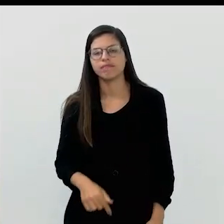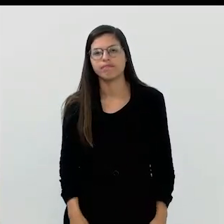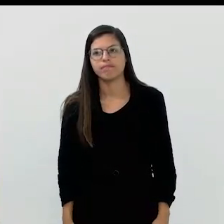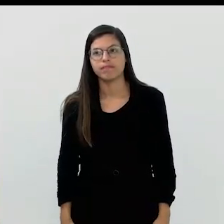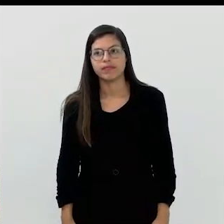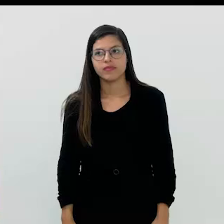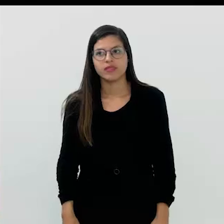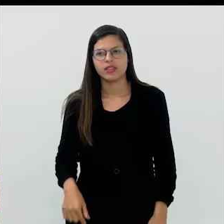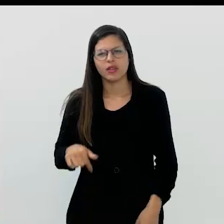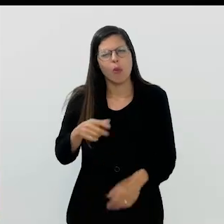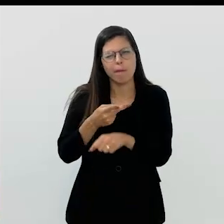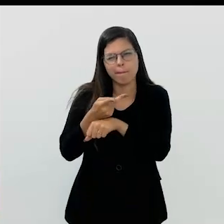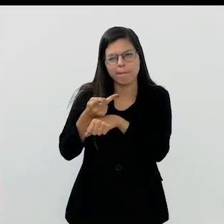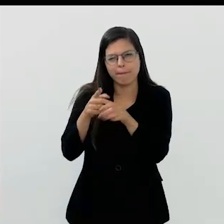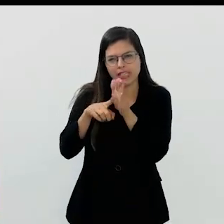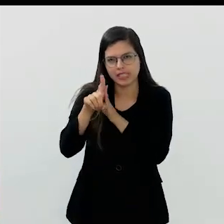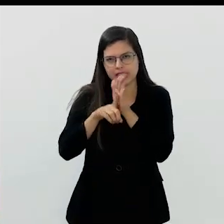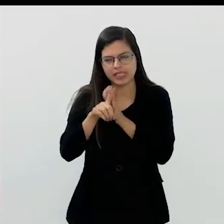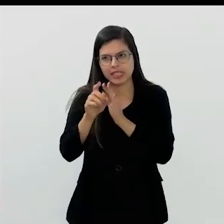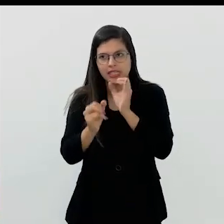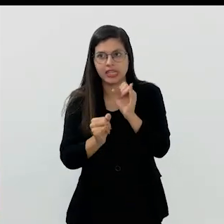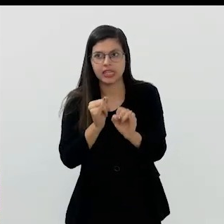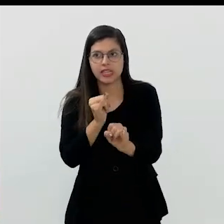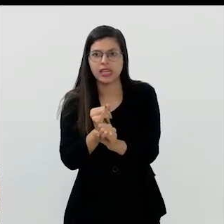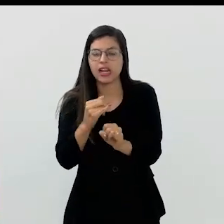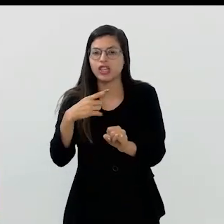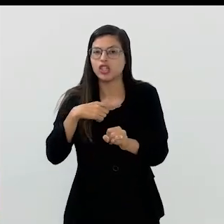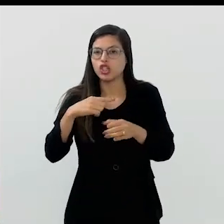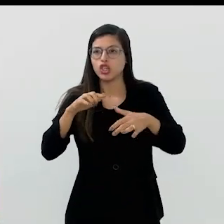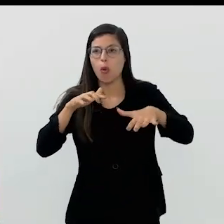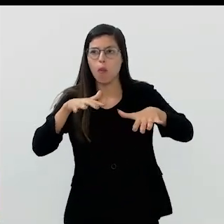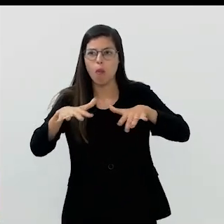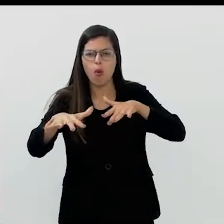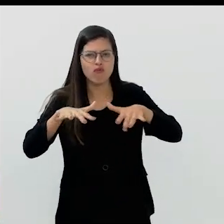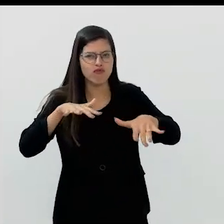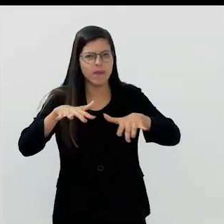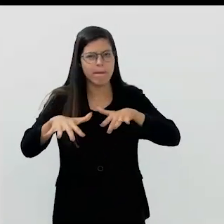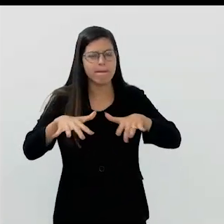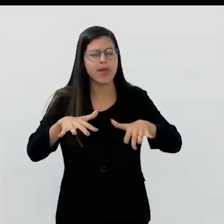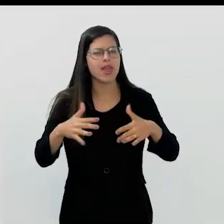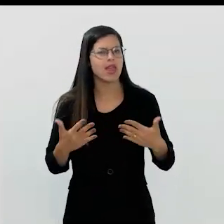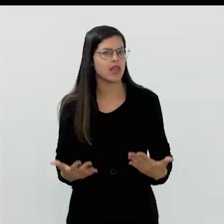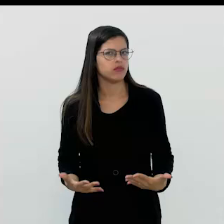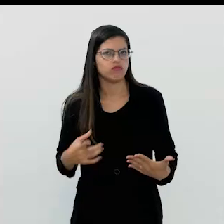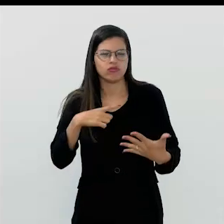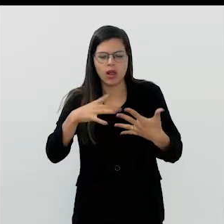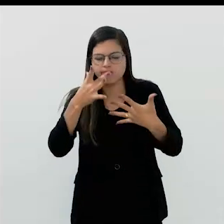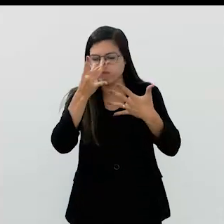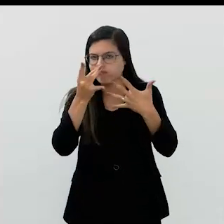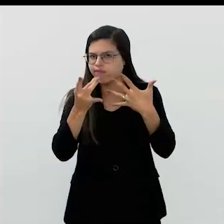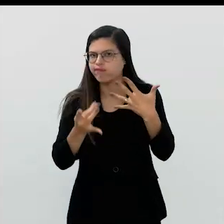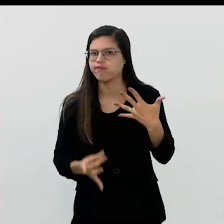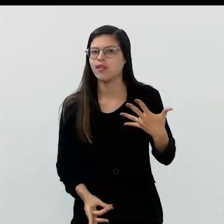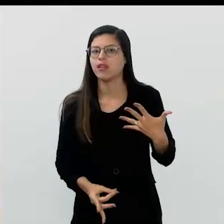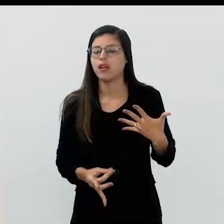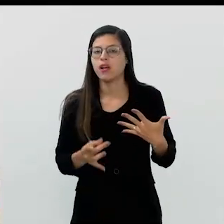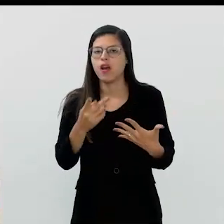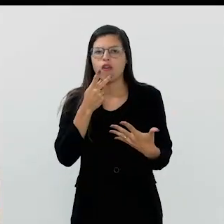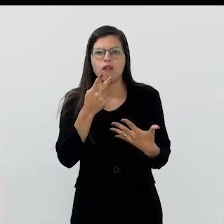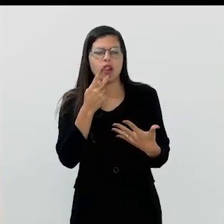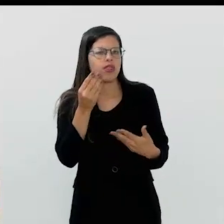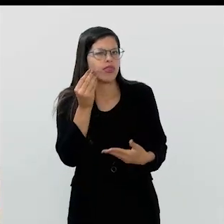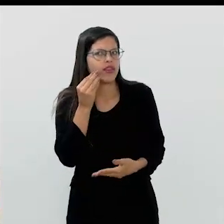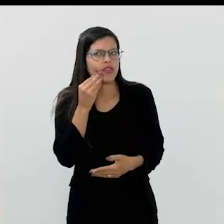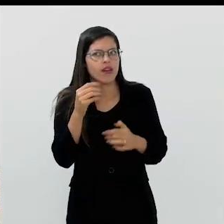eu garimpei na internet. Ele tinha um movimento que ele se torcia, né? Ele era assim, coisa e tal, parará. Eu falei, vamos tentar